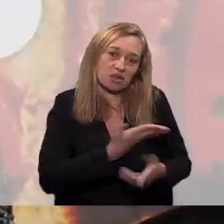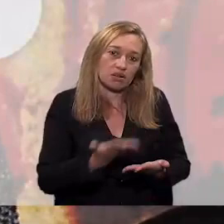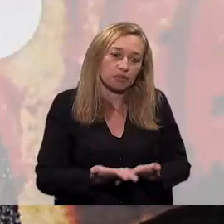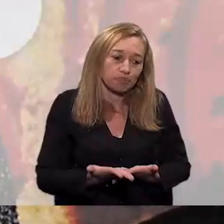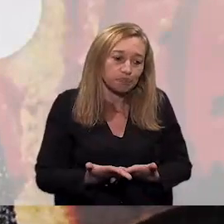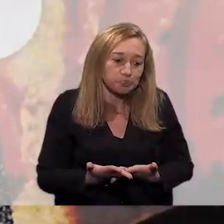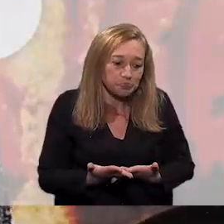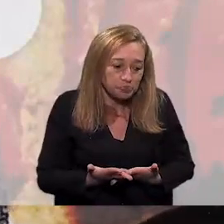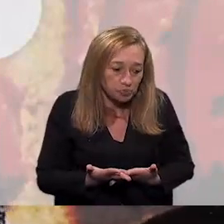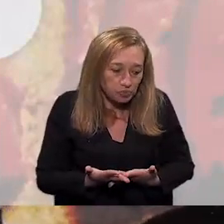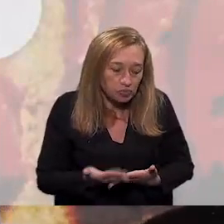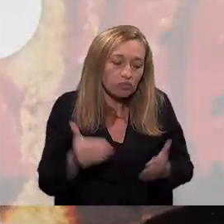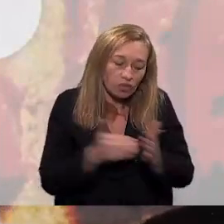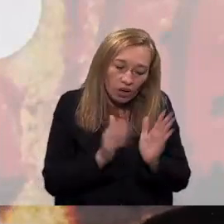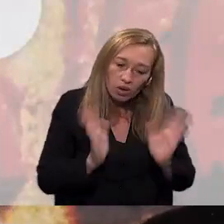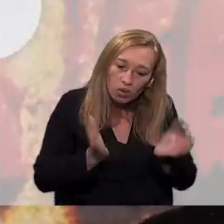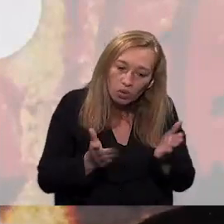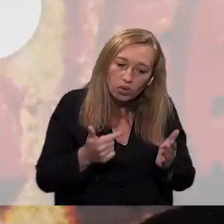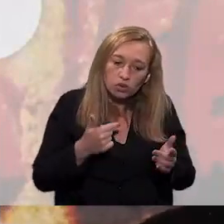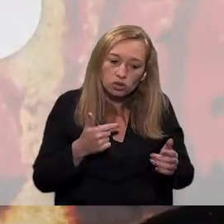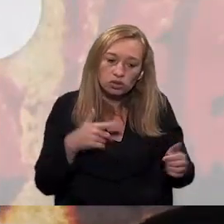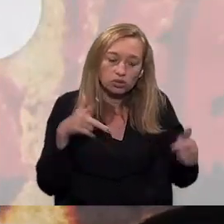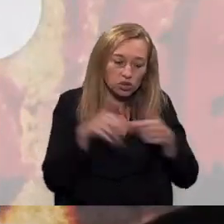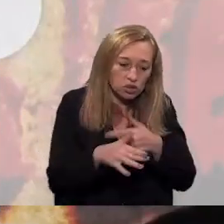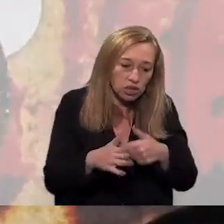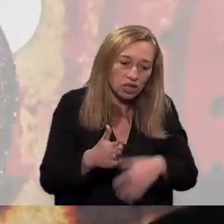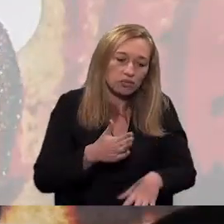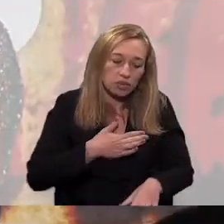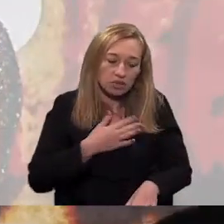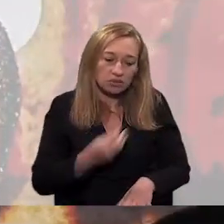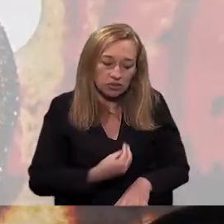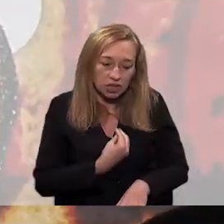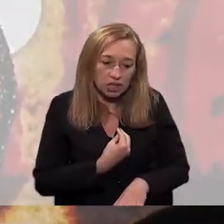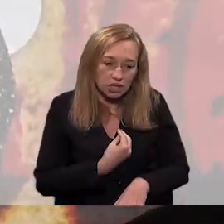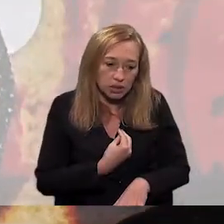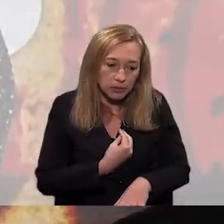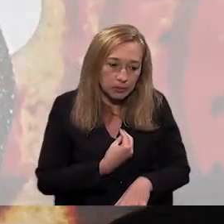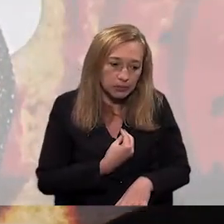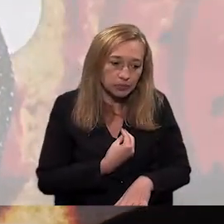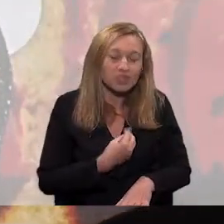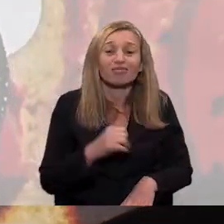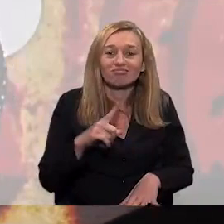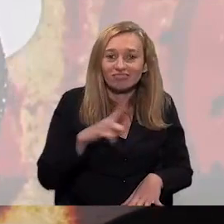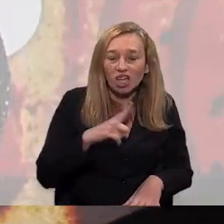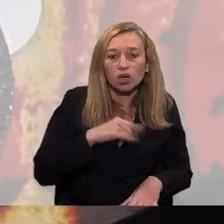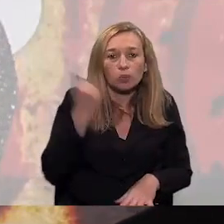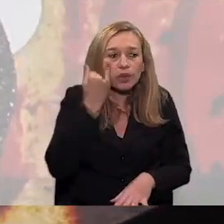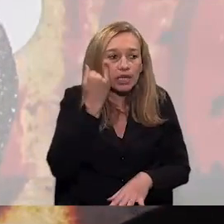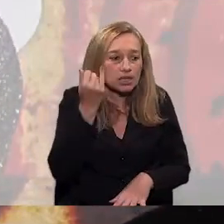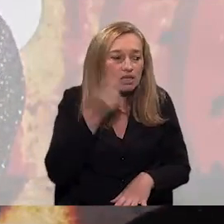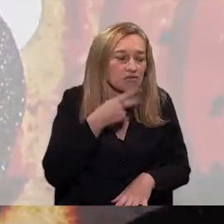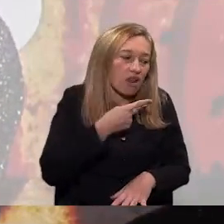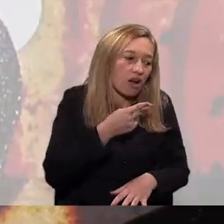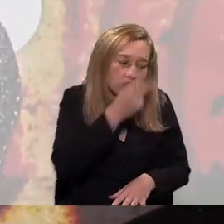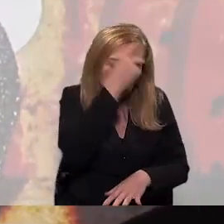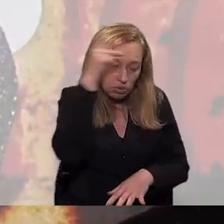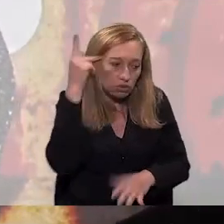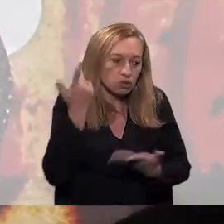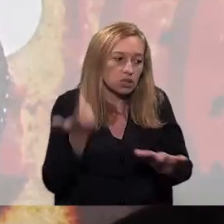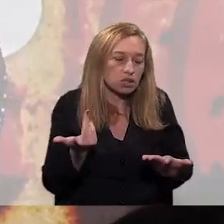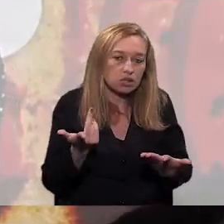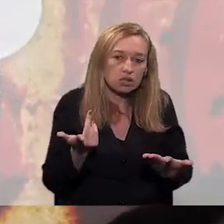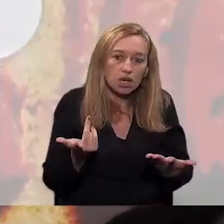amigas. Sim. E até hoje isso me prejudica muito na minha relação. Eu tenho preguiça de falar com